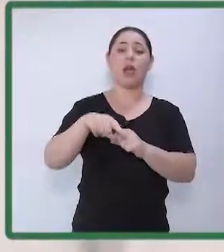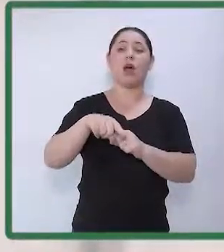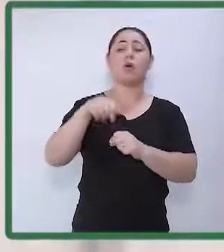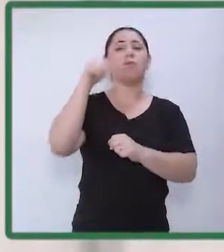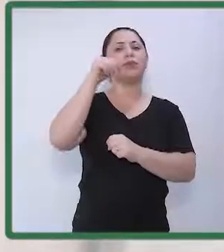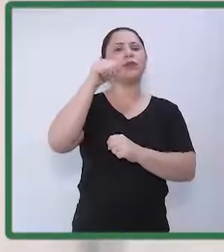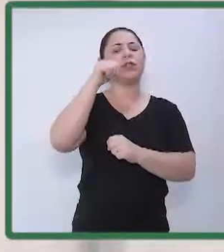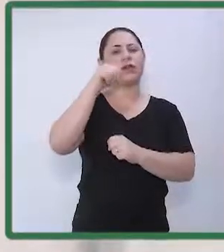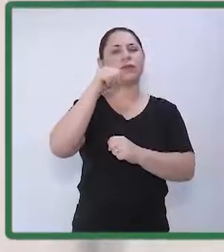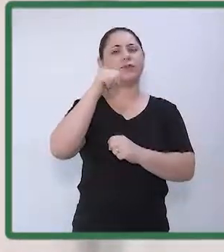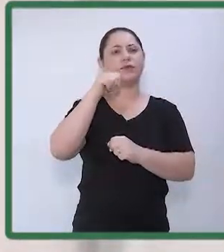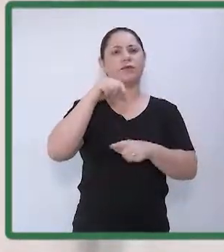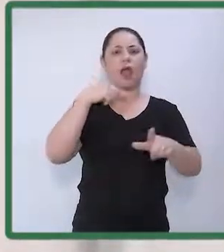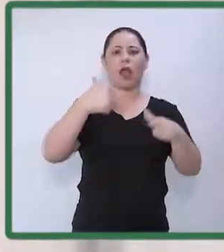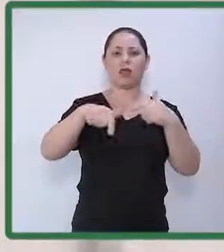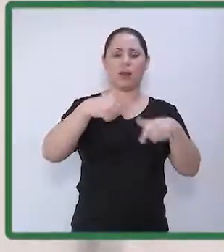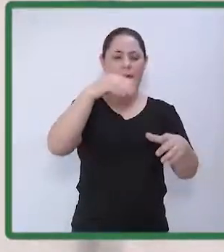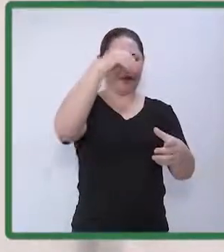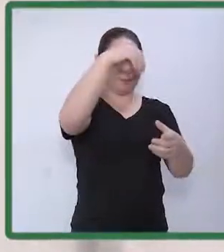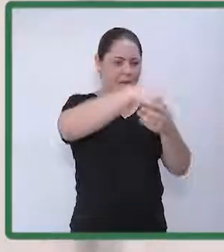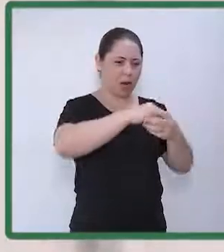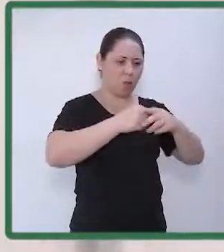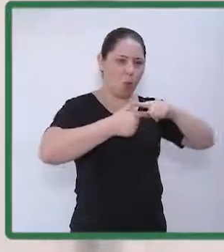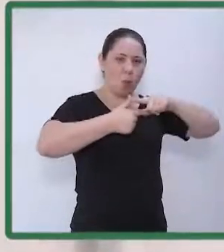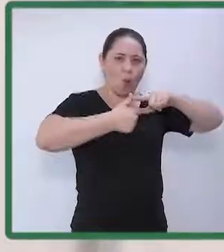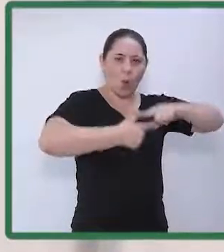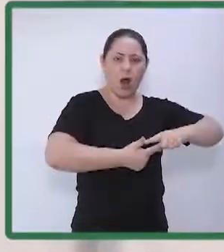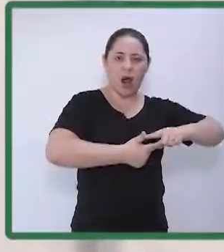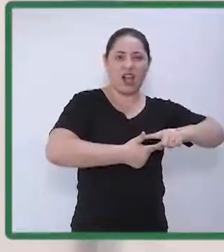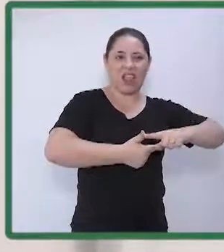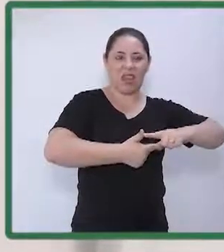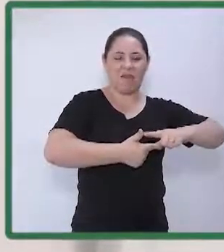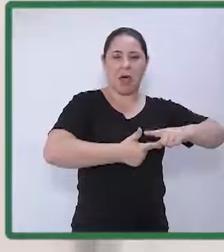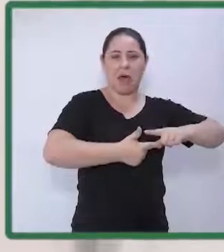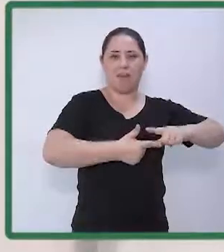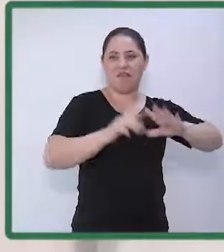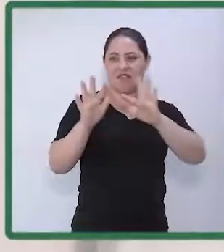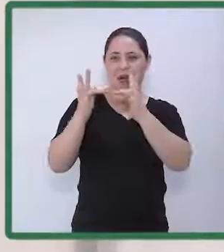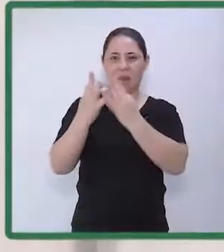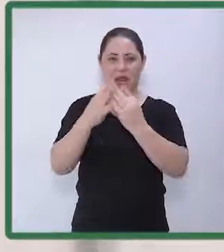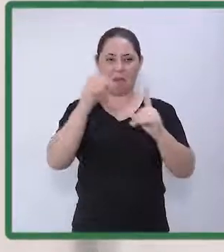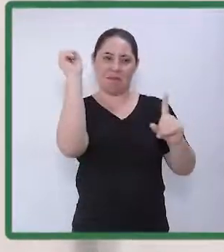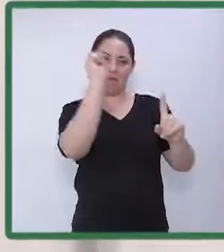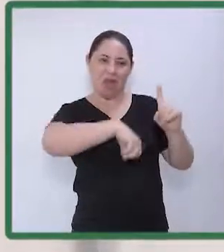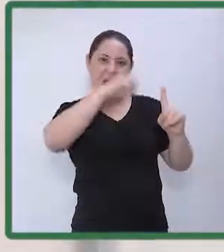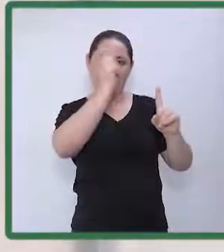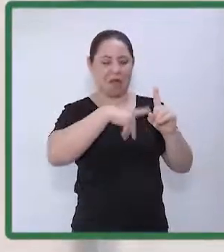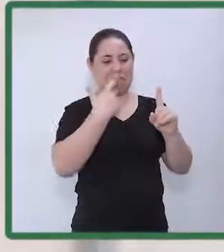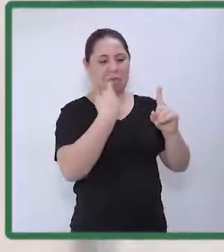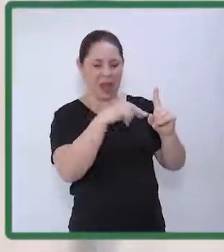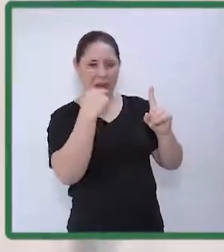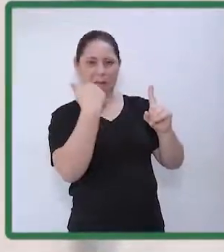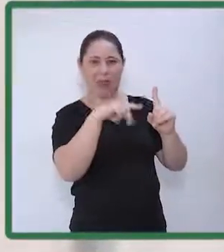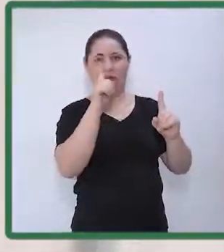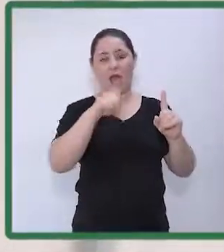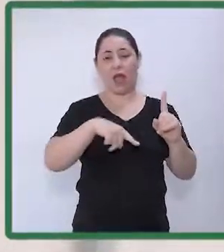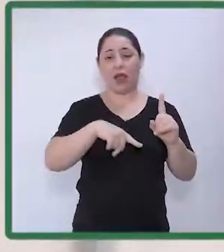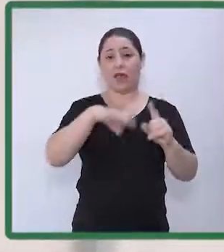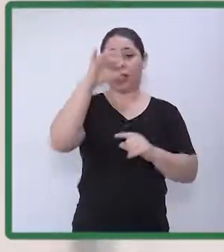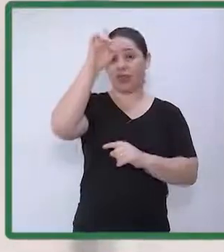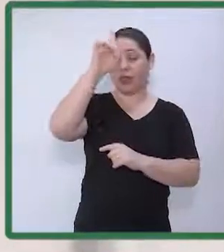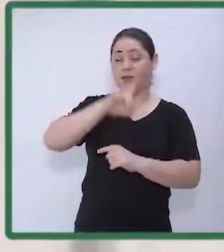de uma senhora que ela estava sobre ali maus tratos com um familiar. Ela